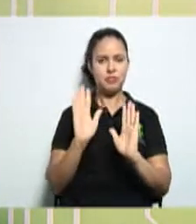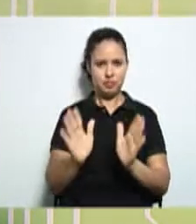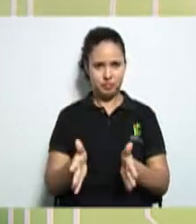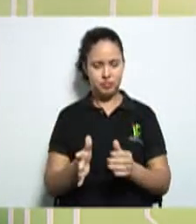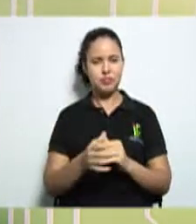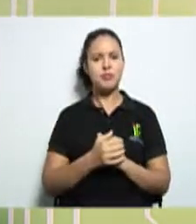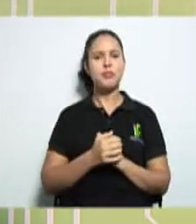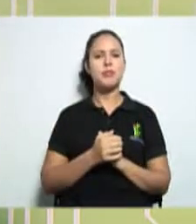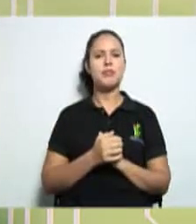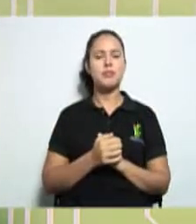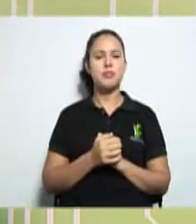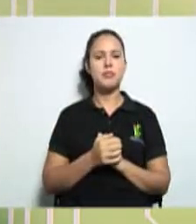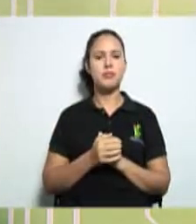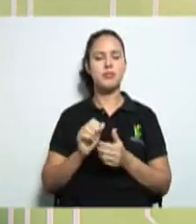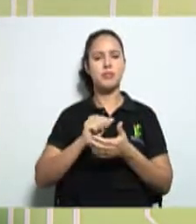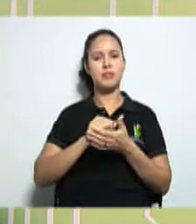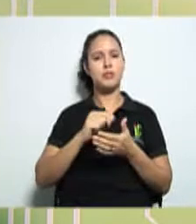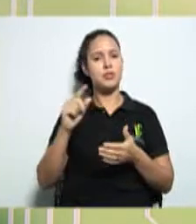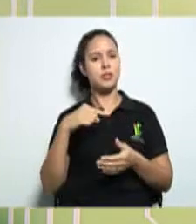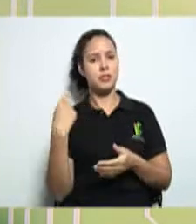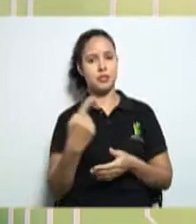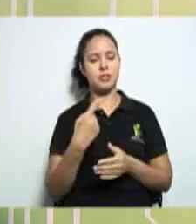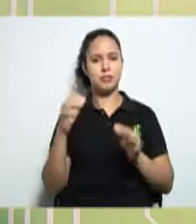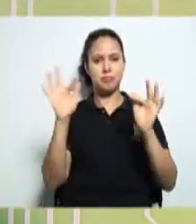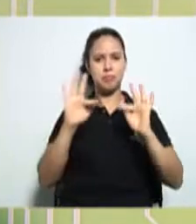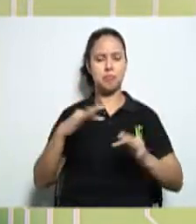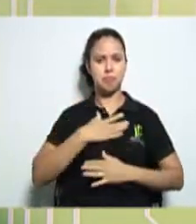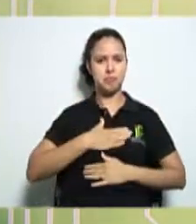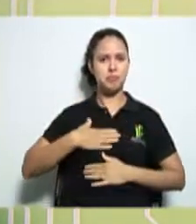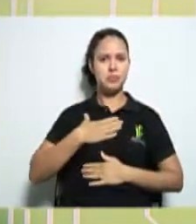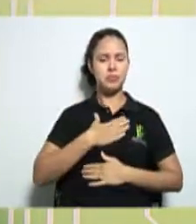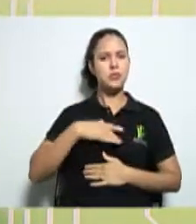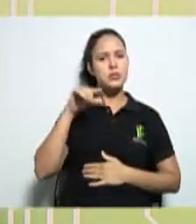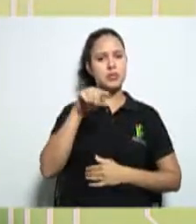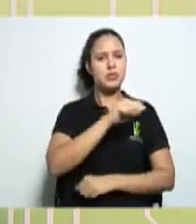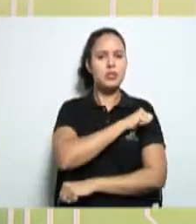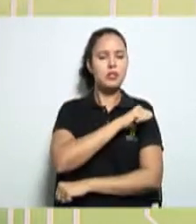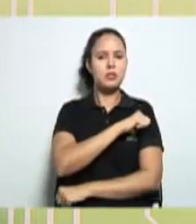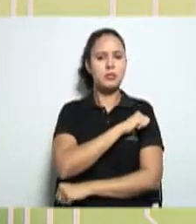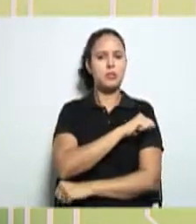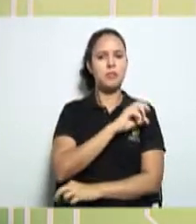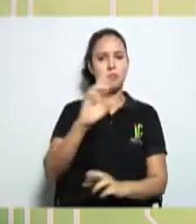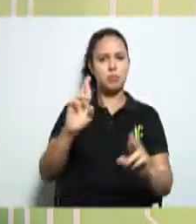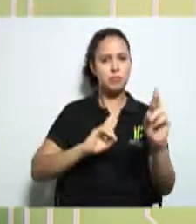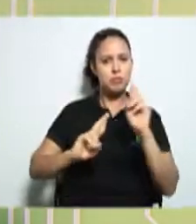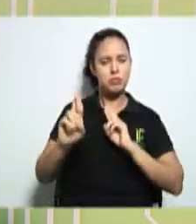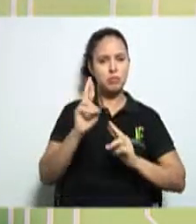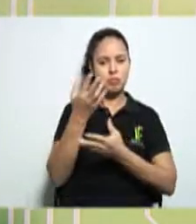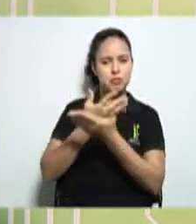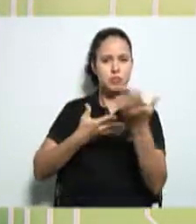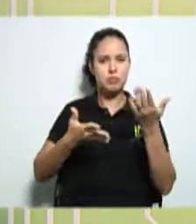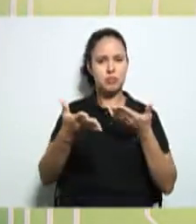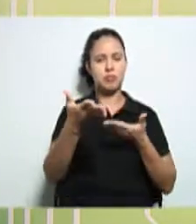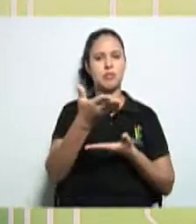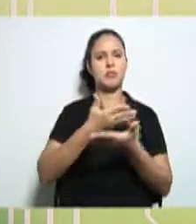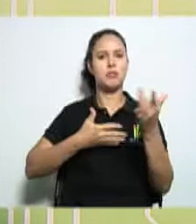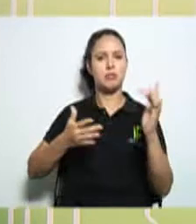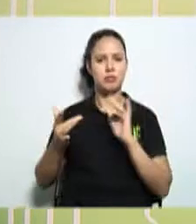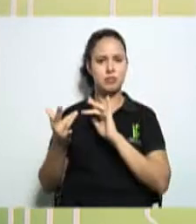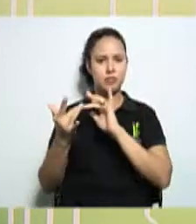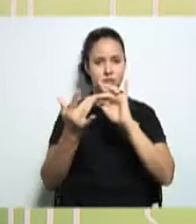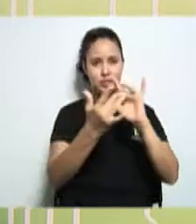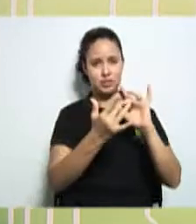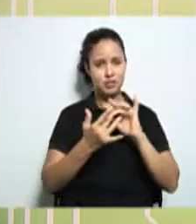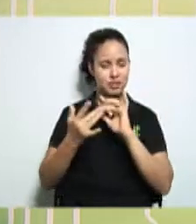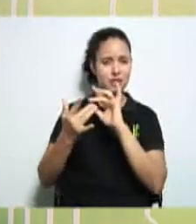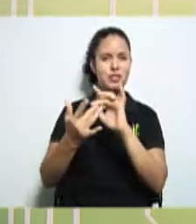sala e ficamos muito felizes mesmo quando vocês participam, porque a atividade de sala é para que nós possamos interagir